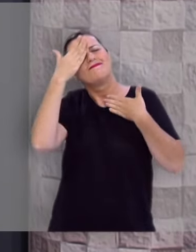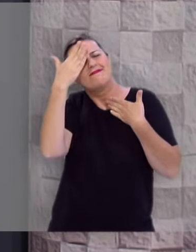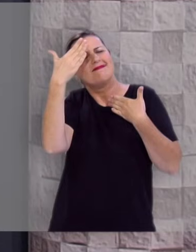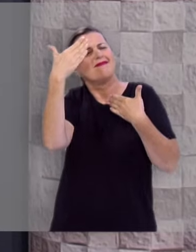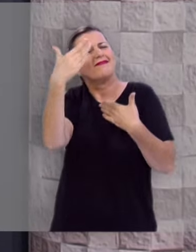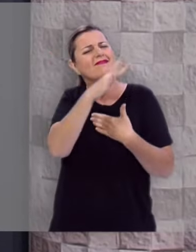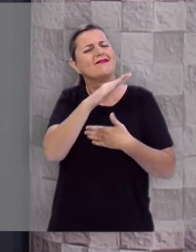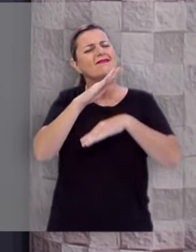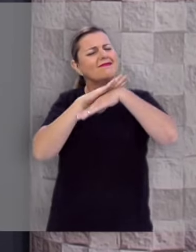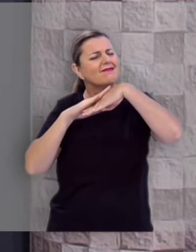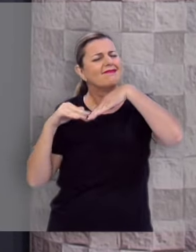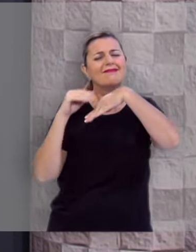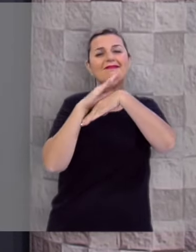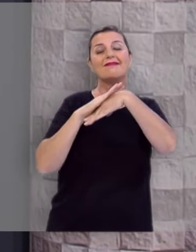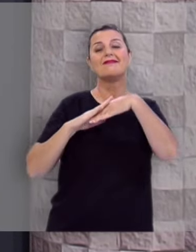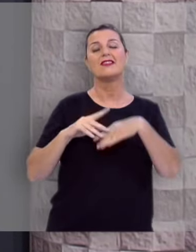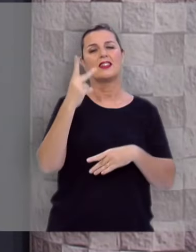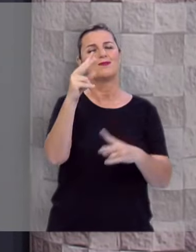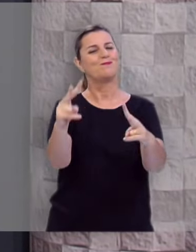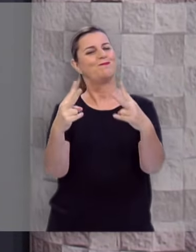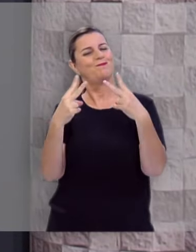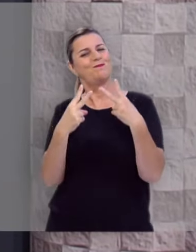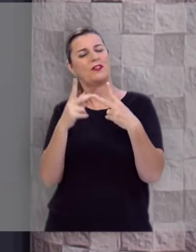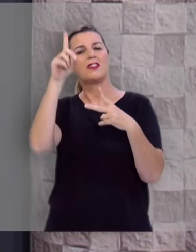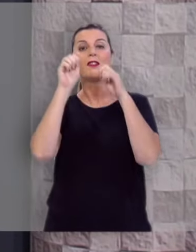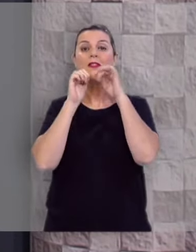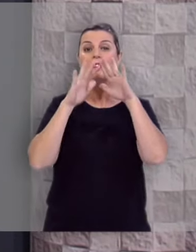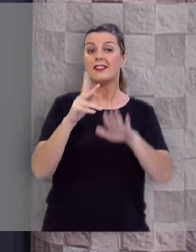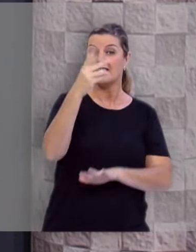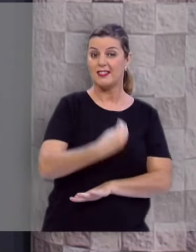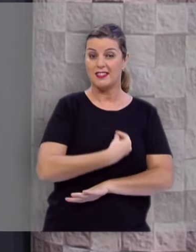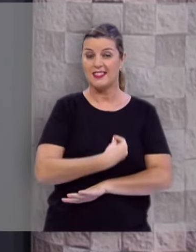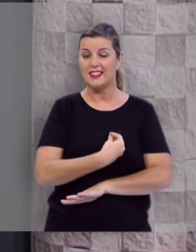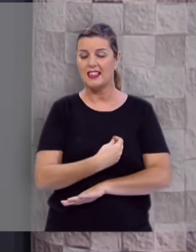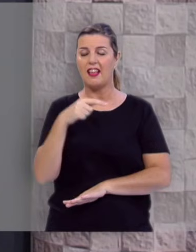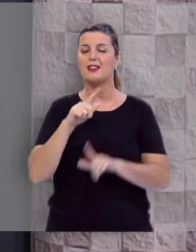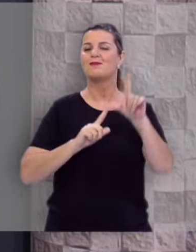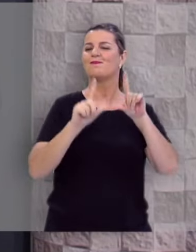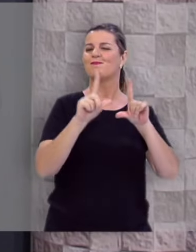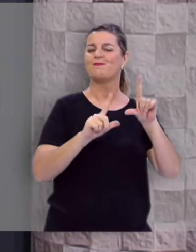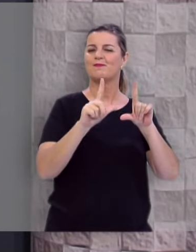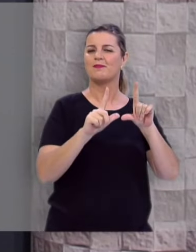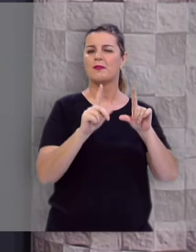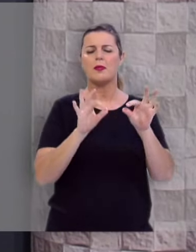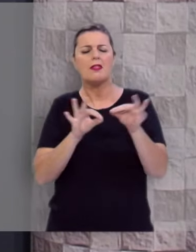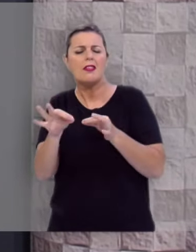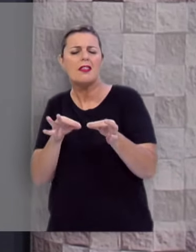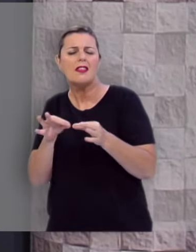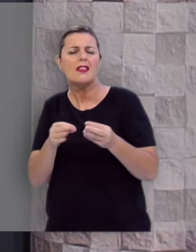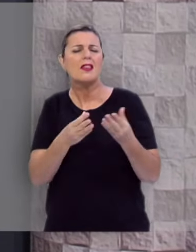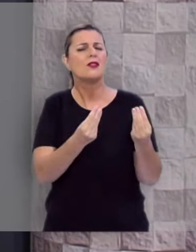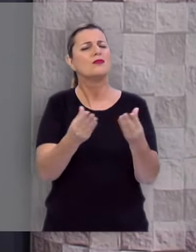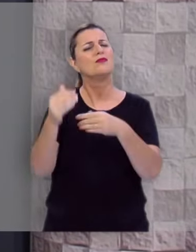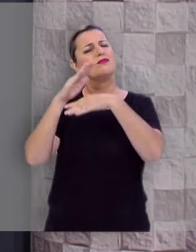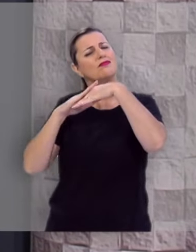agradecer carinhosamente a sua audiência. Deus abençoe sua vida. Este programa é preparado com